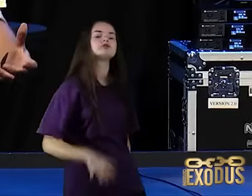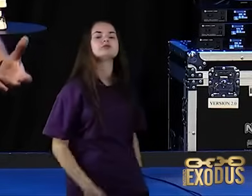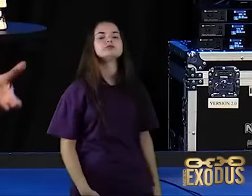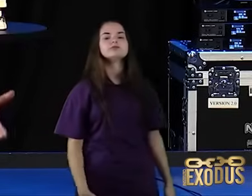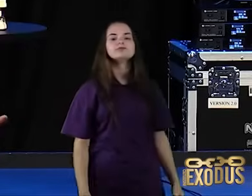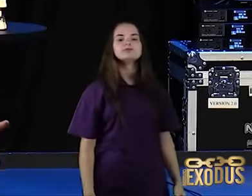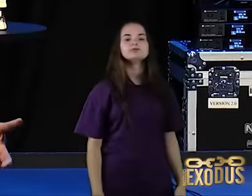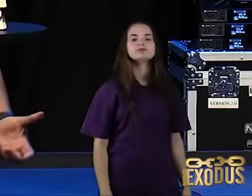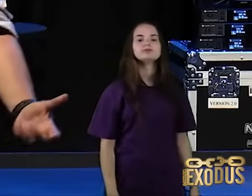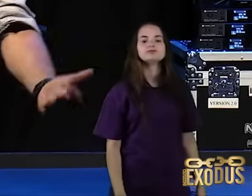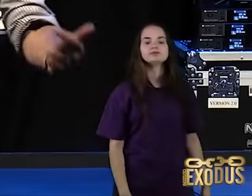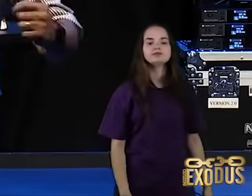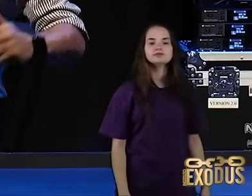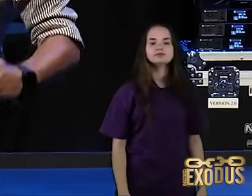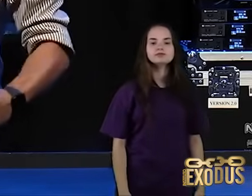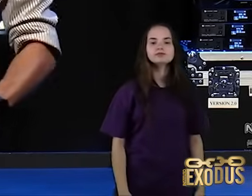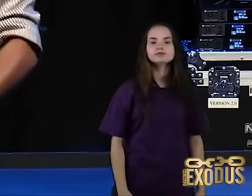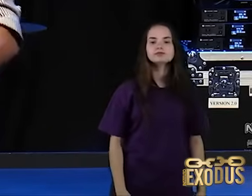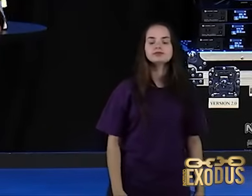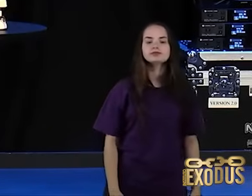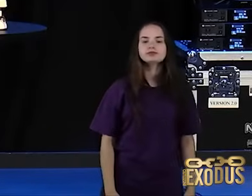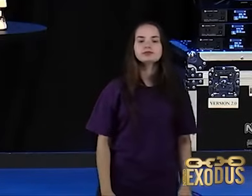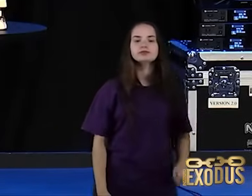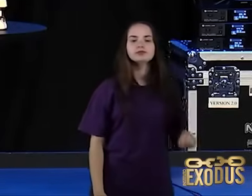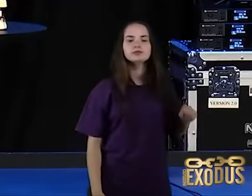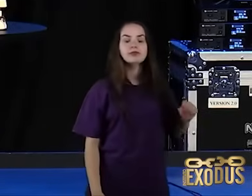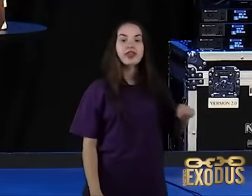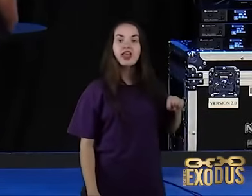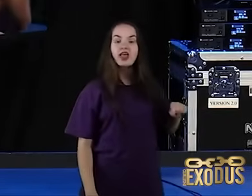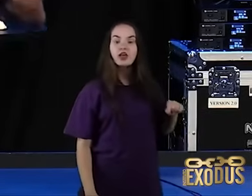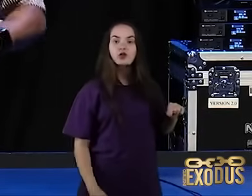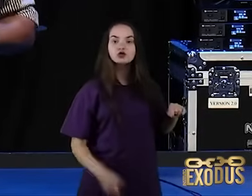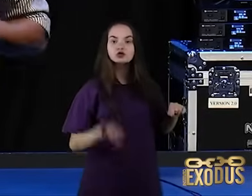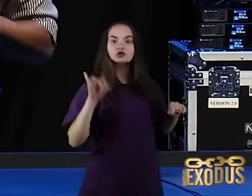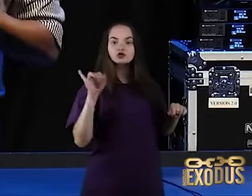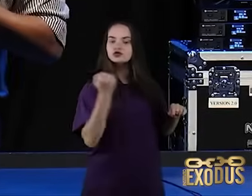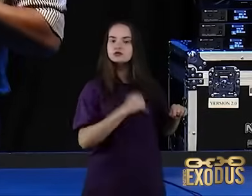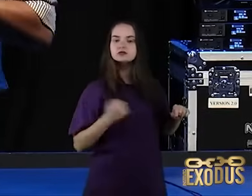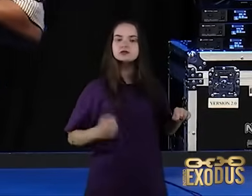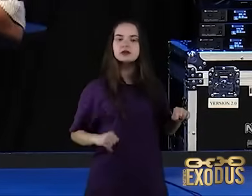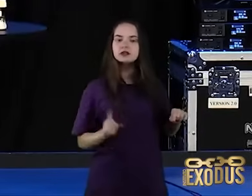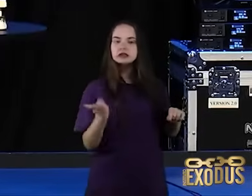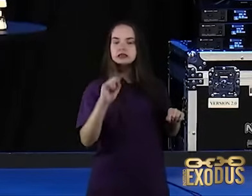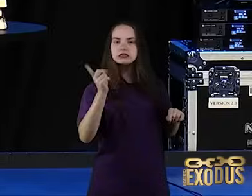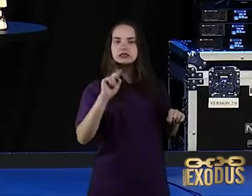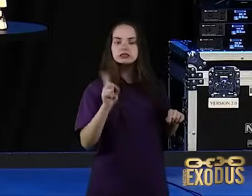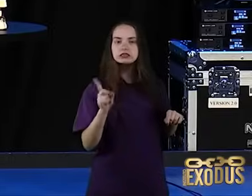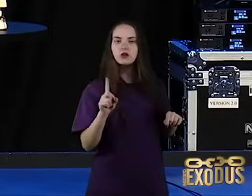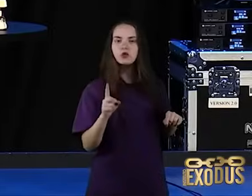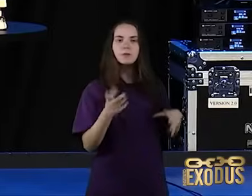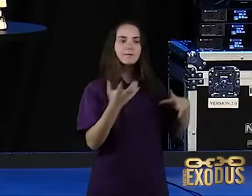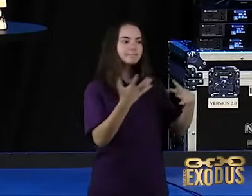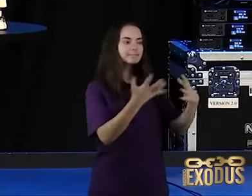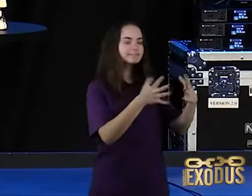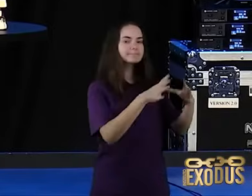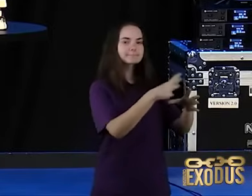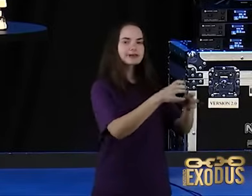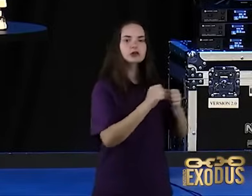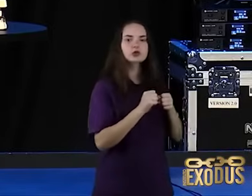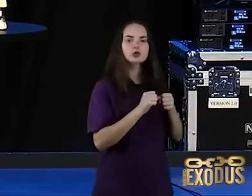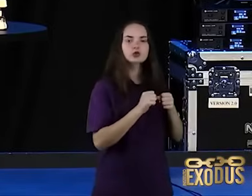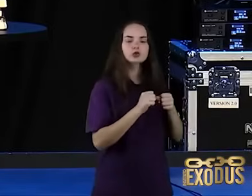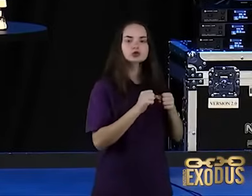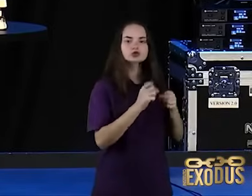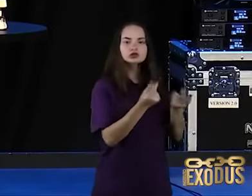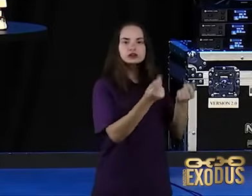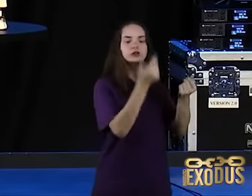filho que recebe a porção dobrada da herança de Jacó você vai ficar rico pronto você vai ter poder agora quem